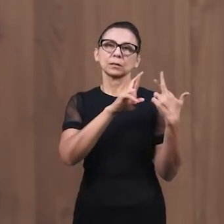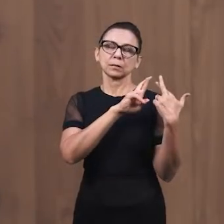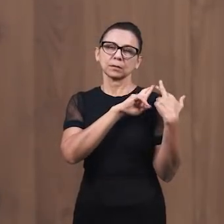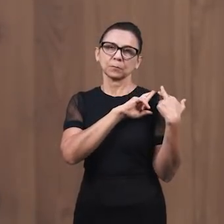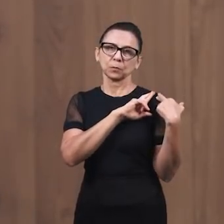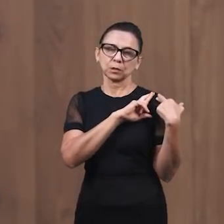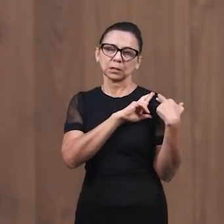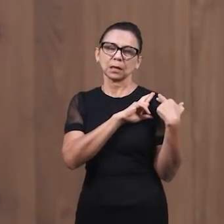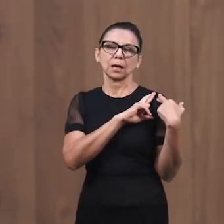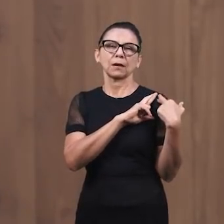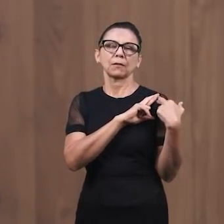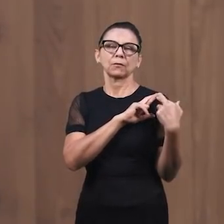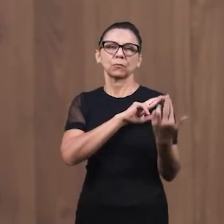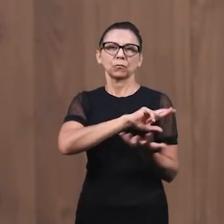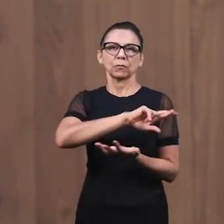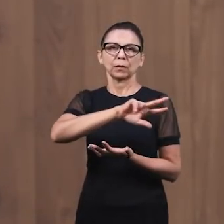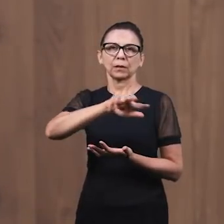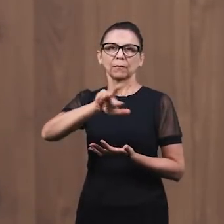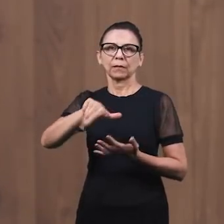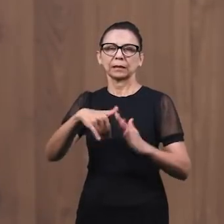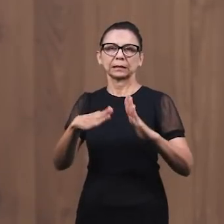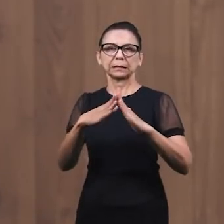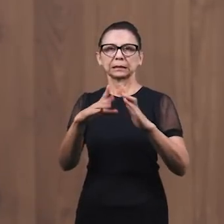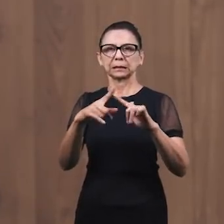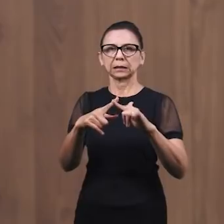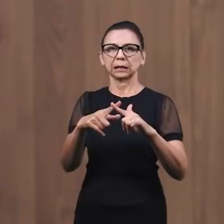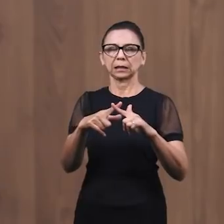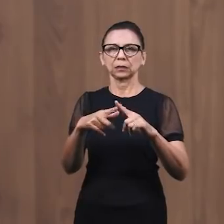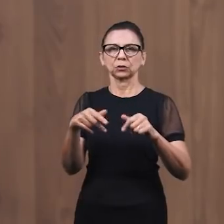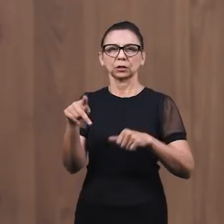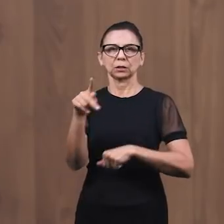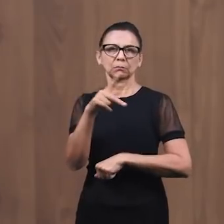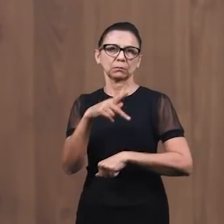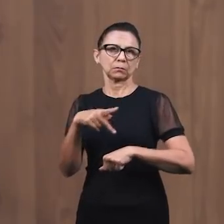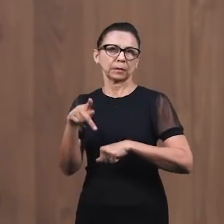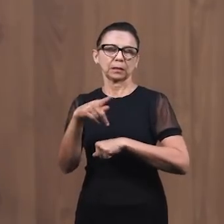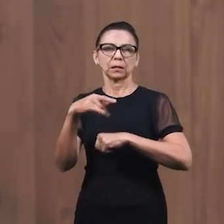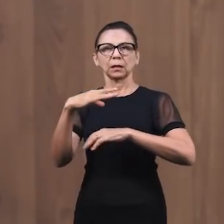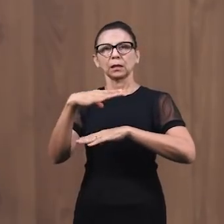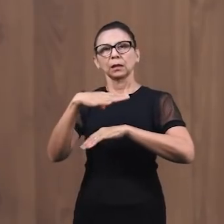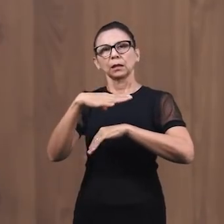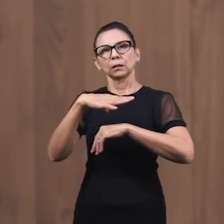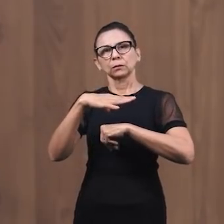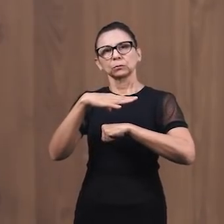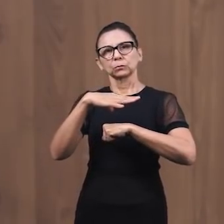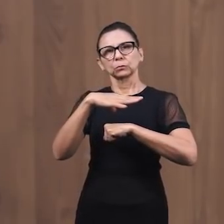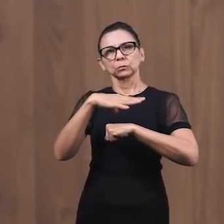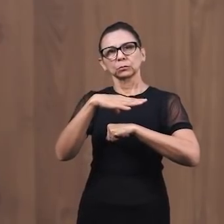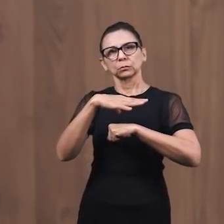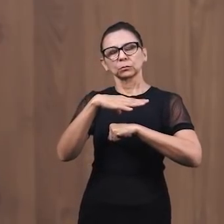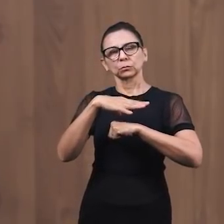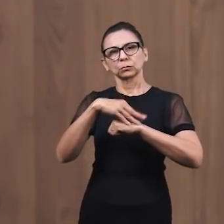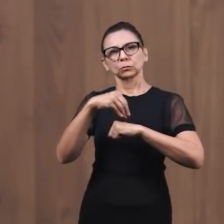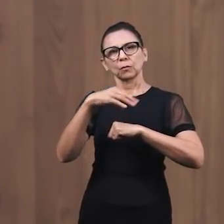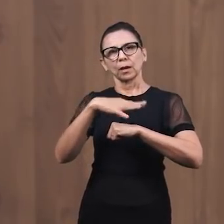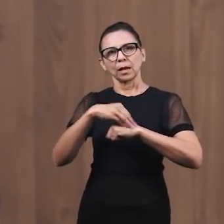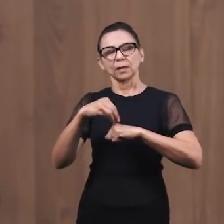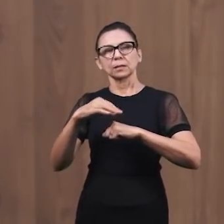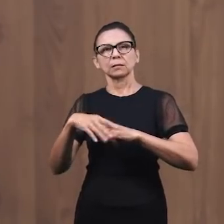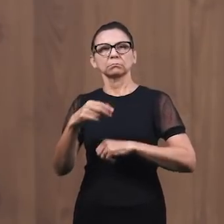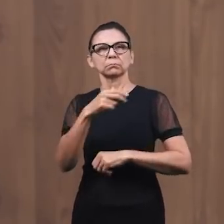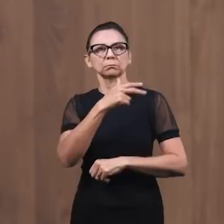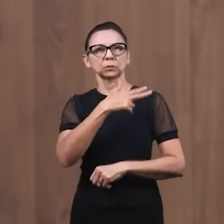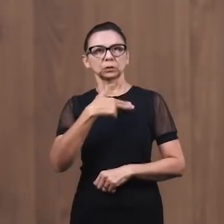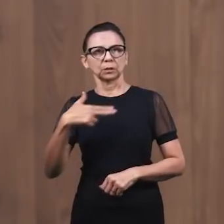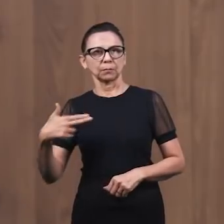assistência a igrejas na região, nos países de Suécia, Dinamarca e Áustria. O